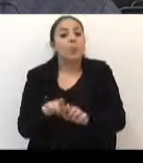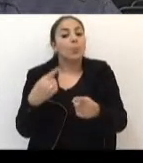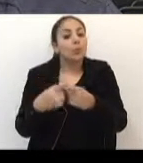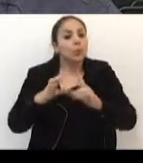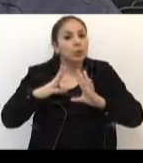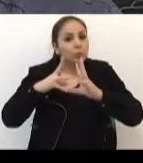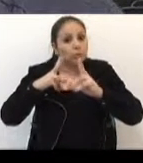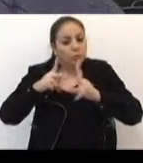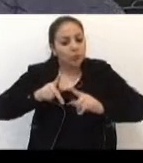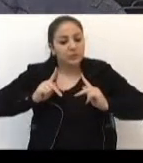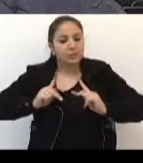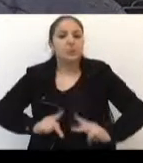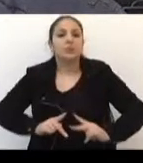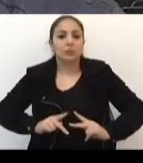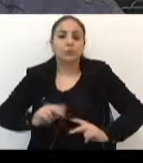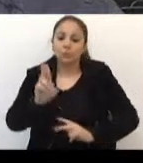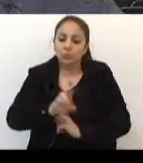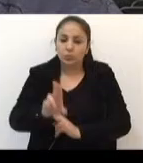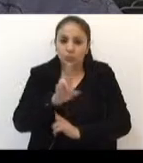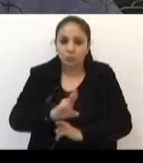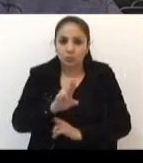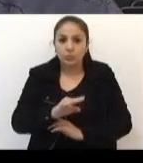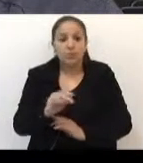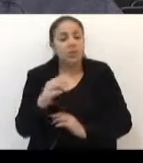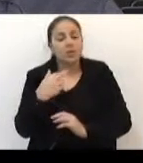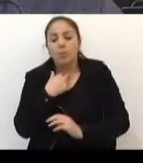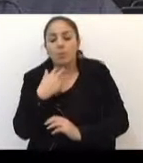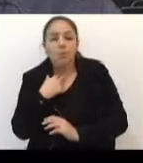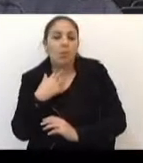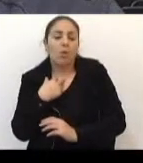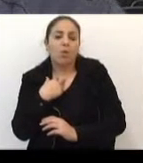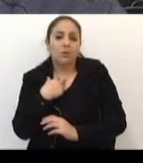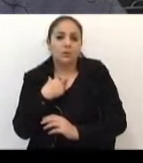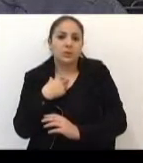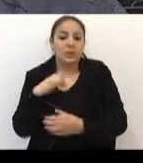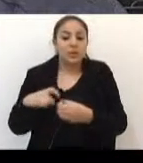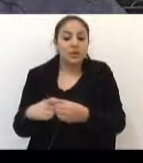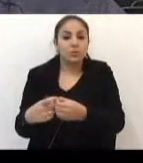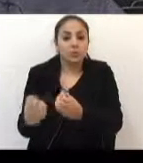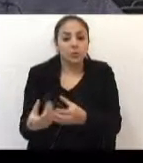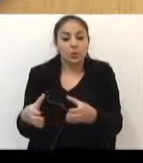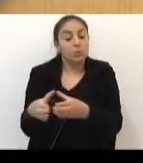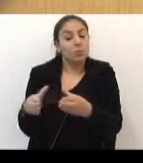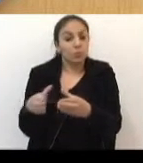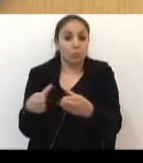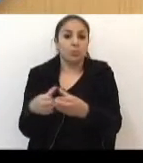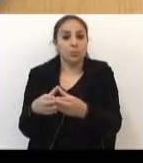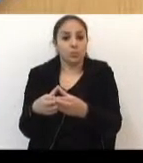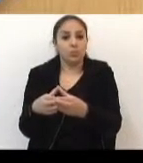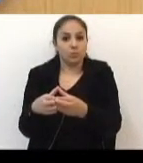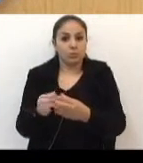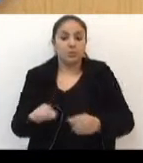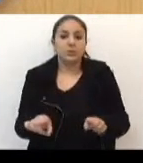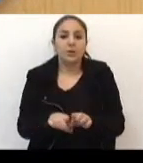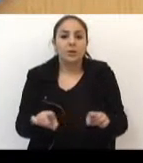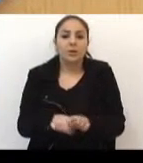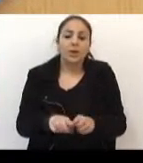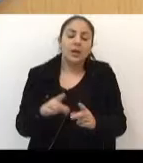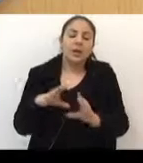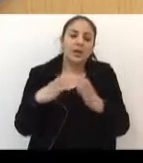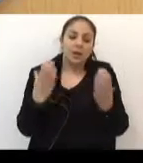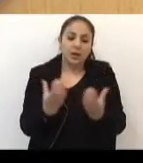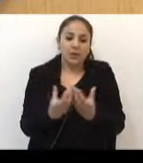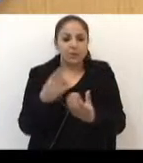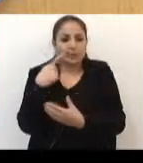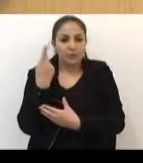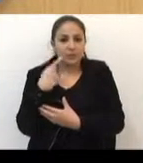que principalmente um grupo da sociedade ela não pode ficar cerceado de mobilidade dentro da cidade. Câmara de Vereadores